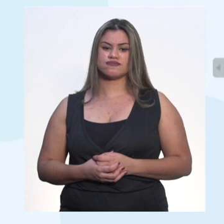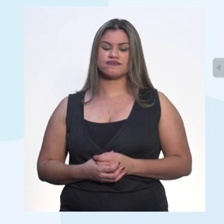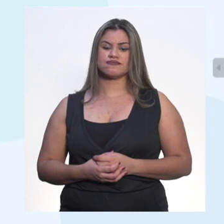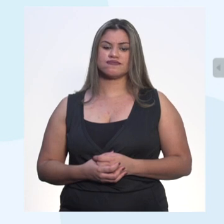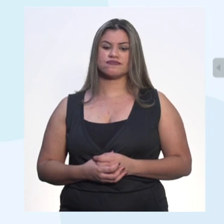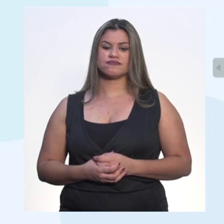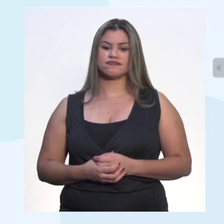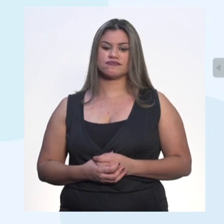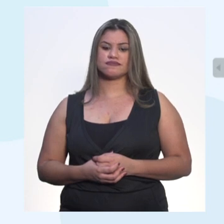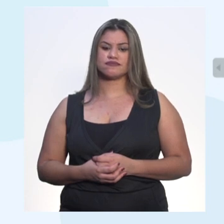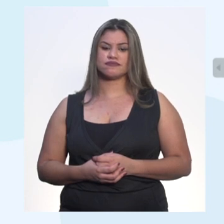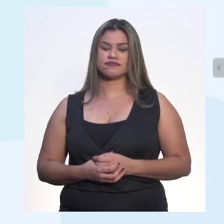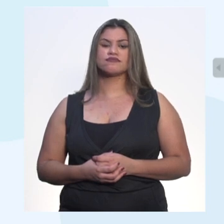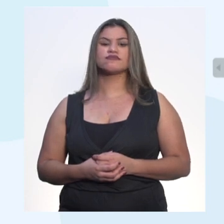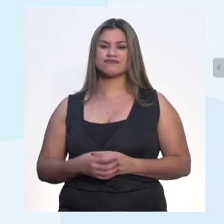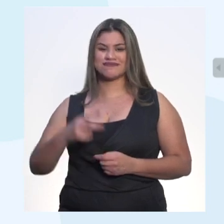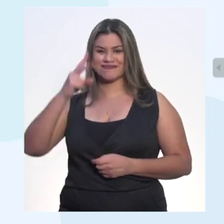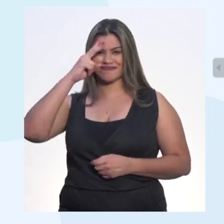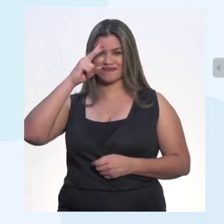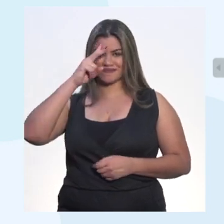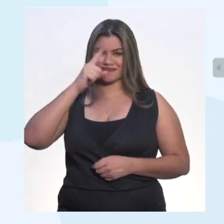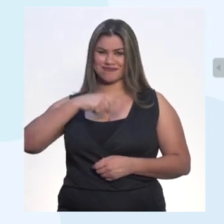aí. Lembra que a gente conversou?